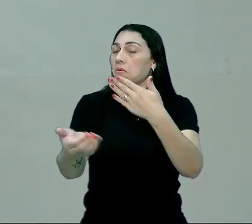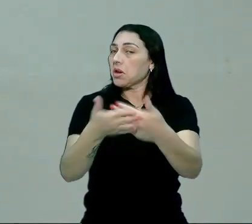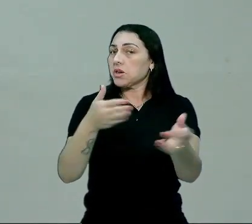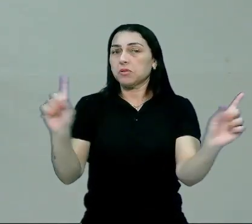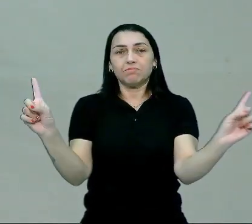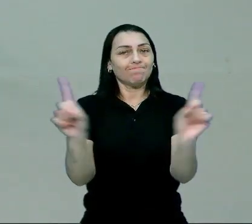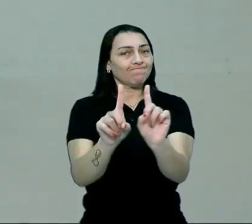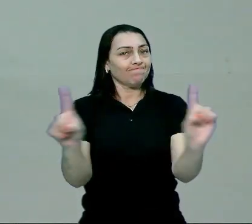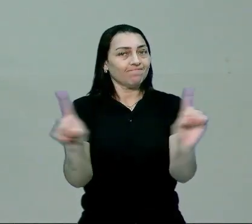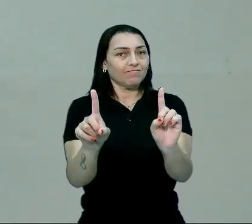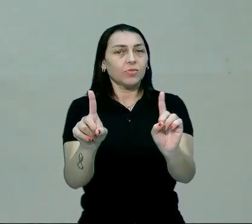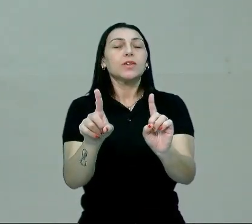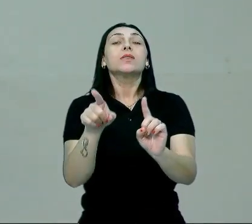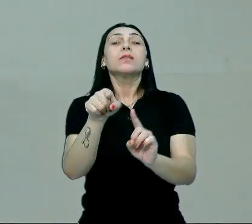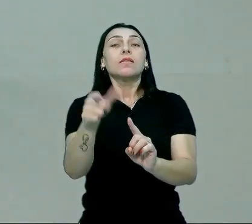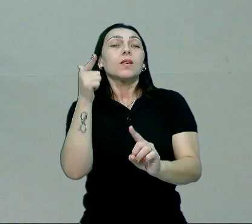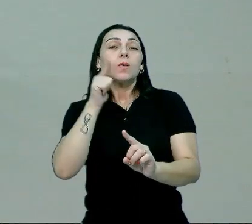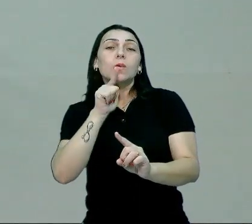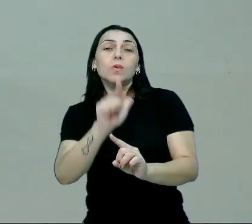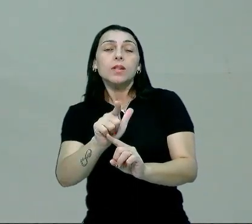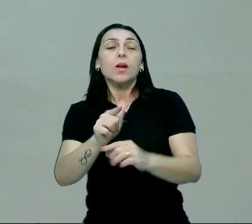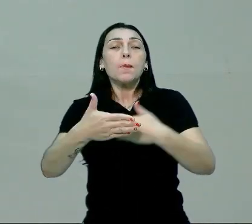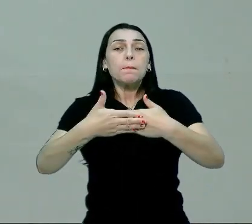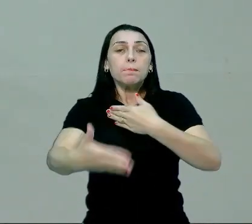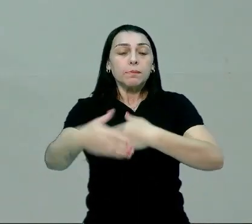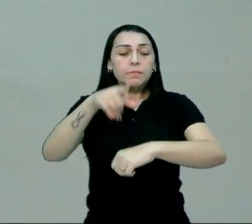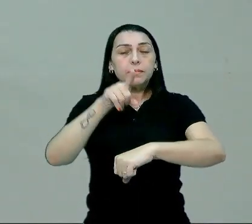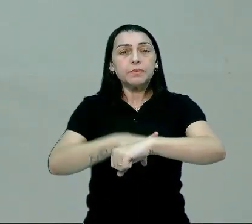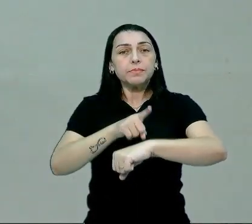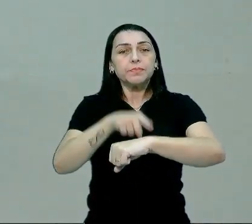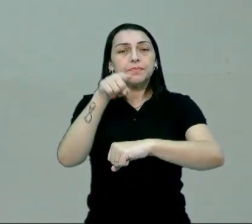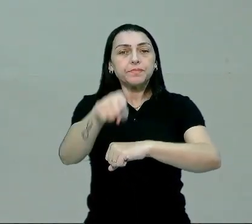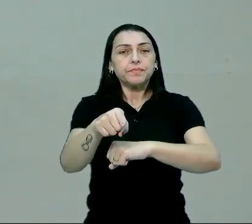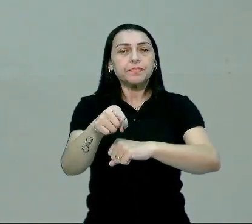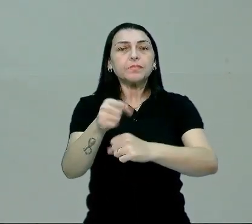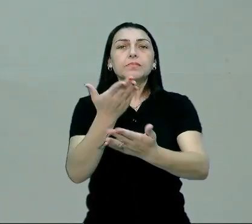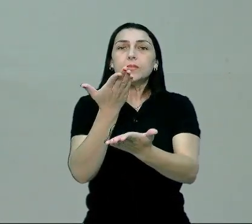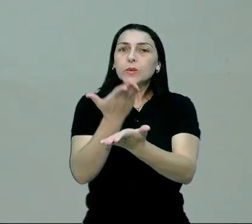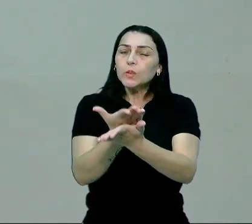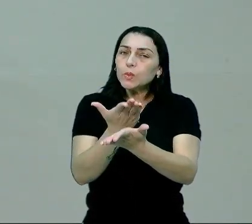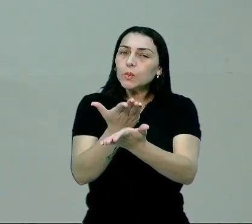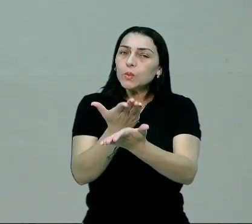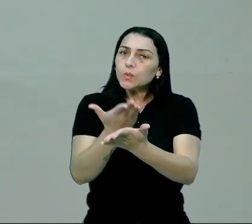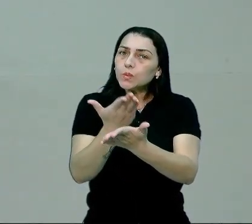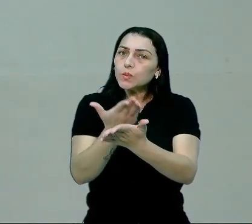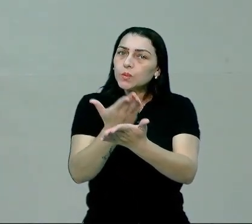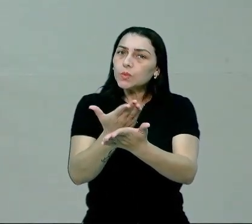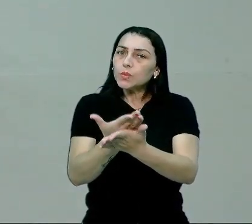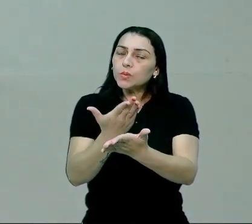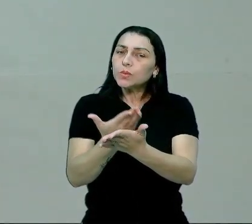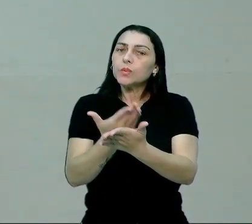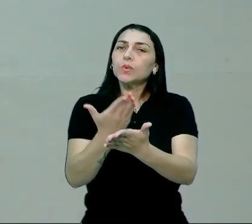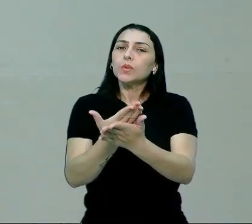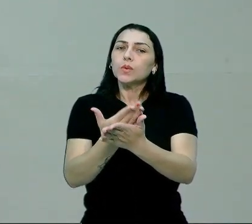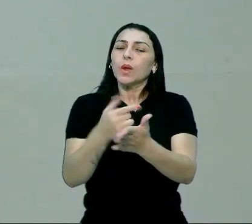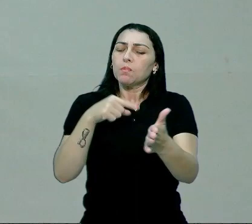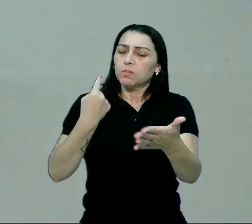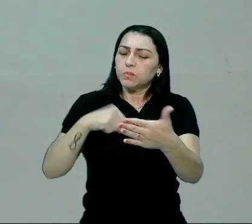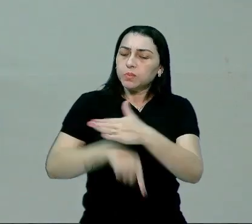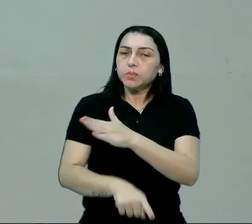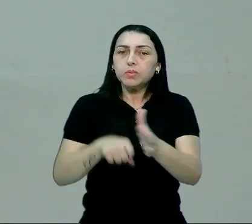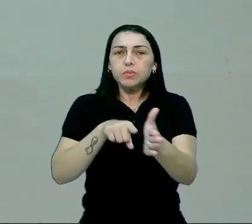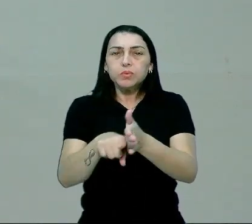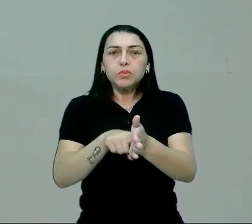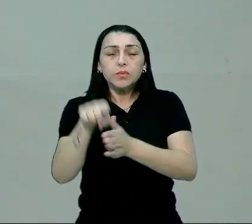Não. Você vai conseguir a partir do momento que você condiciona, ou em outras palavras, a partir